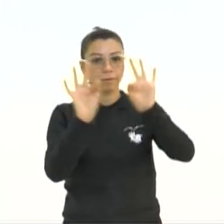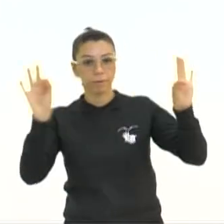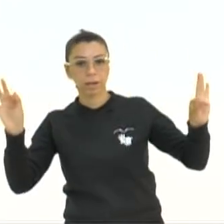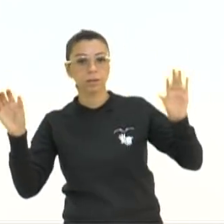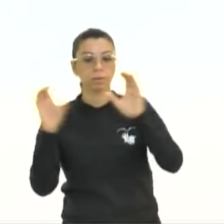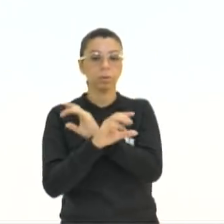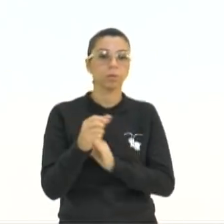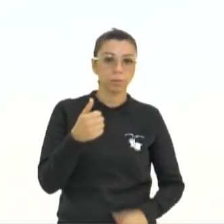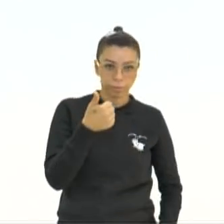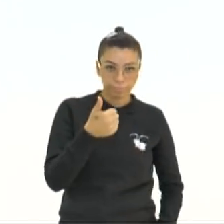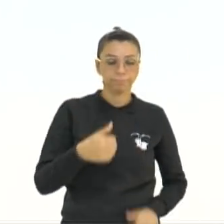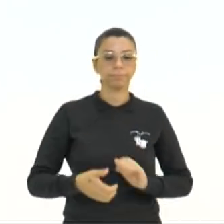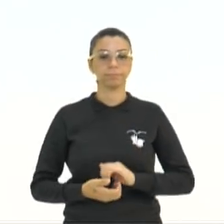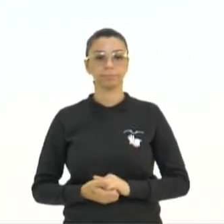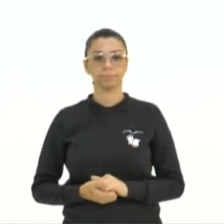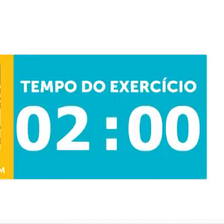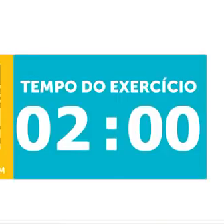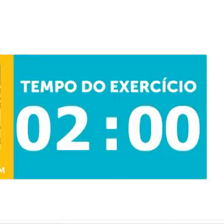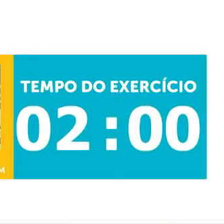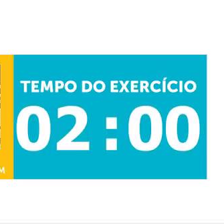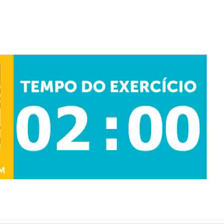bom? Vamos lá.